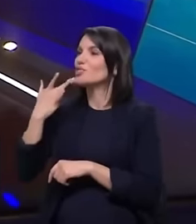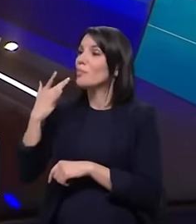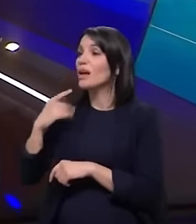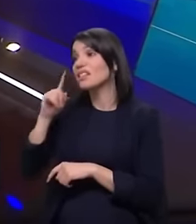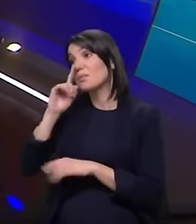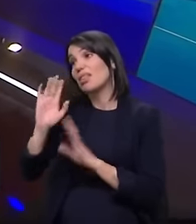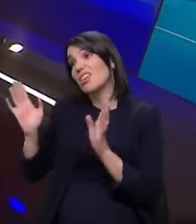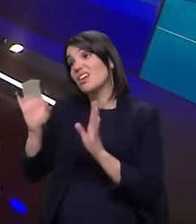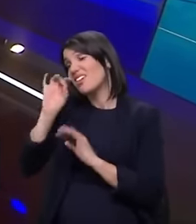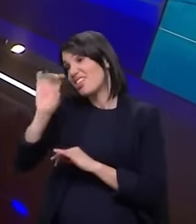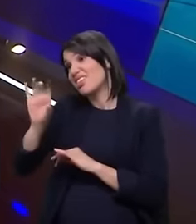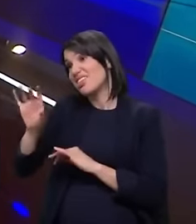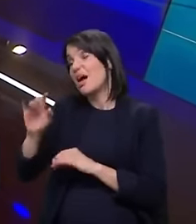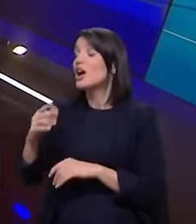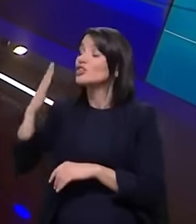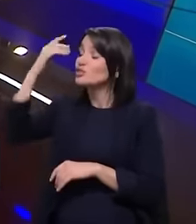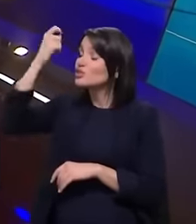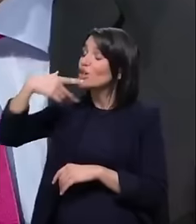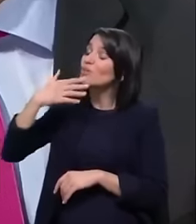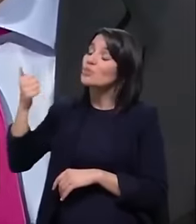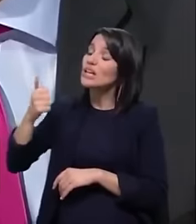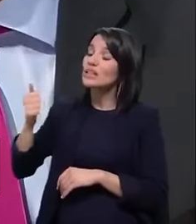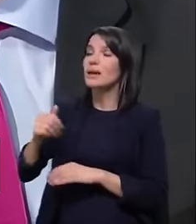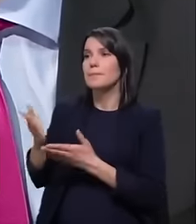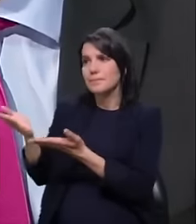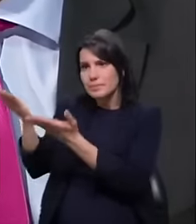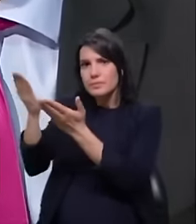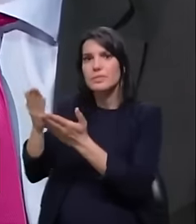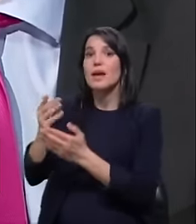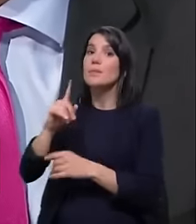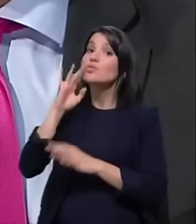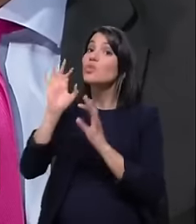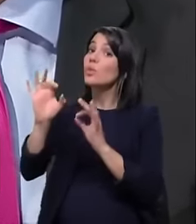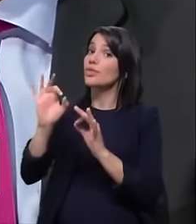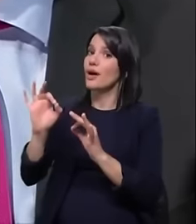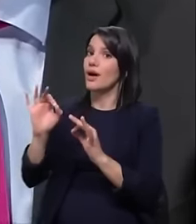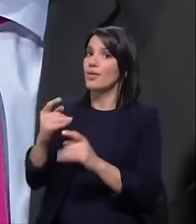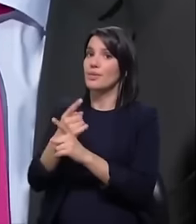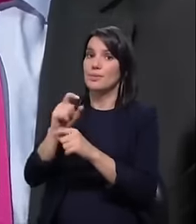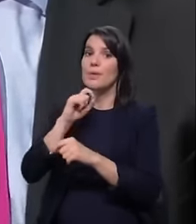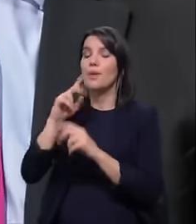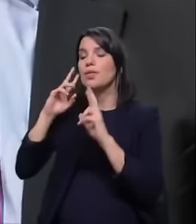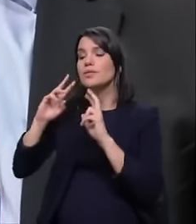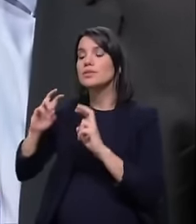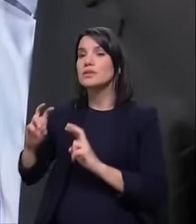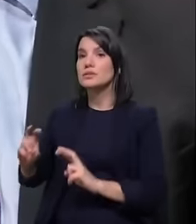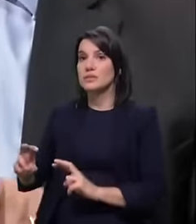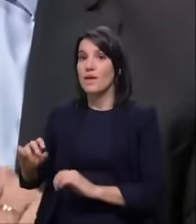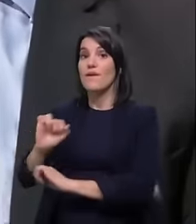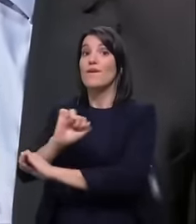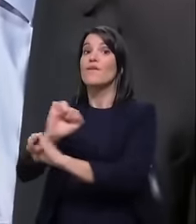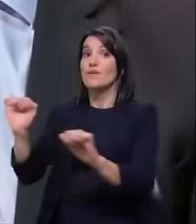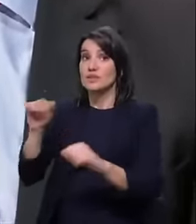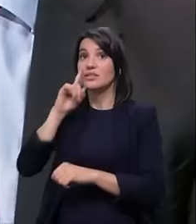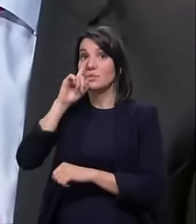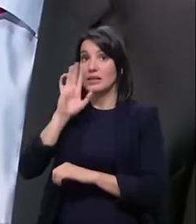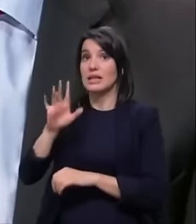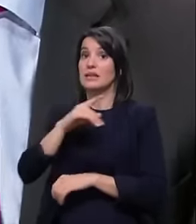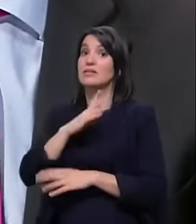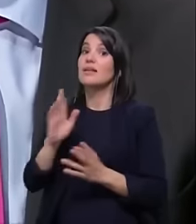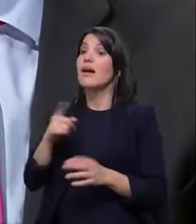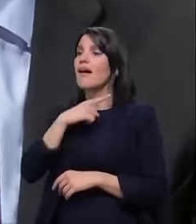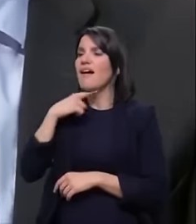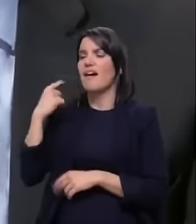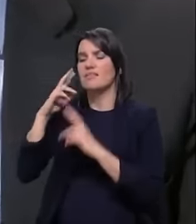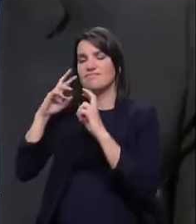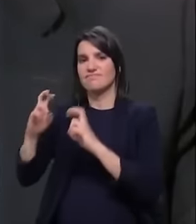Mas quando trazemos essas histórias para a praça pública, Mariana, devemos ter cuidado, porque elas podem ser escrutinadas. E as vossas mentiras raramente são escrutinadas.